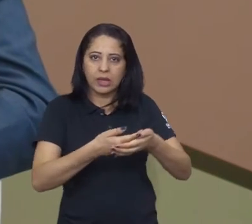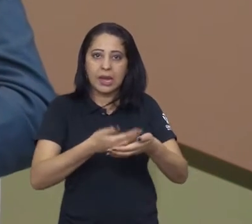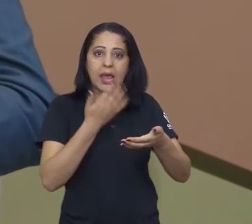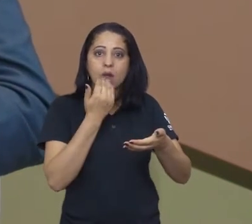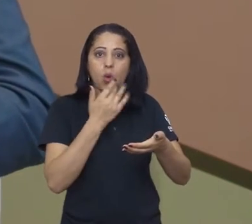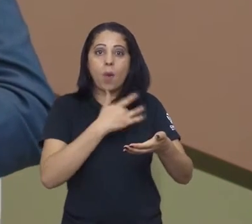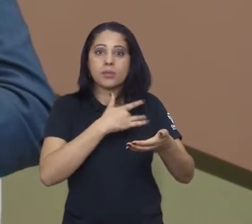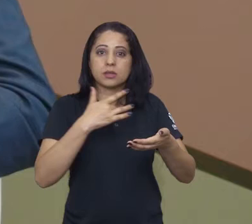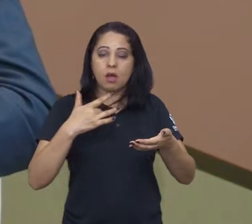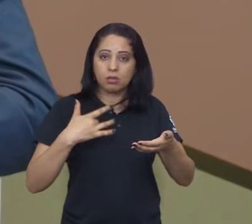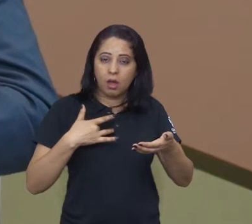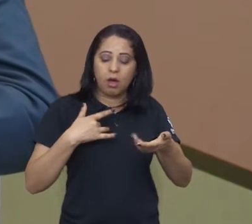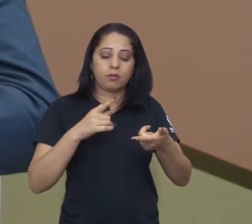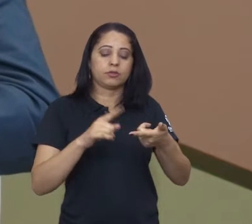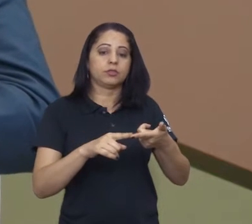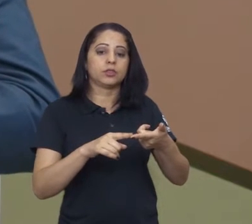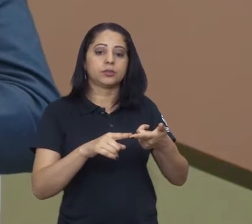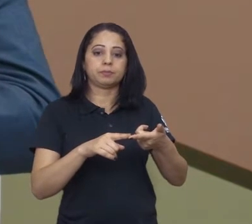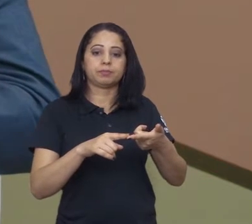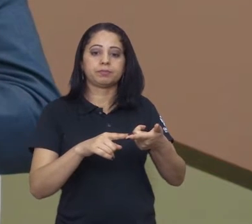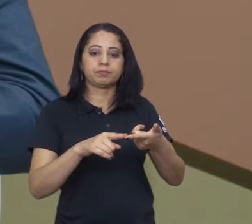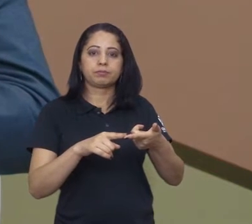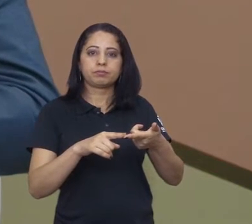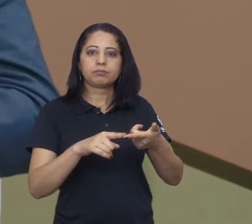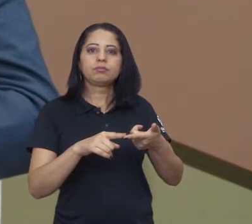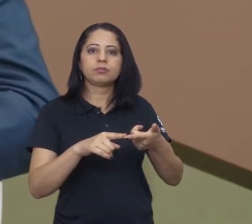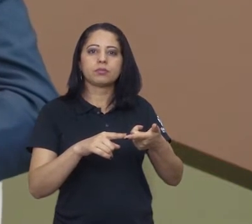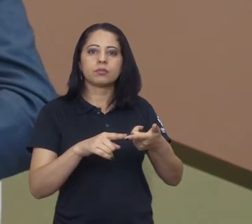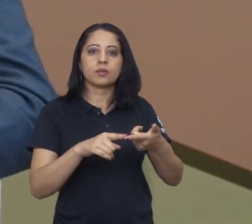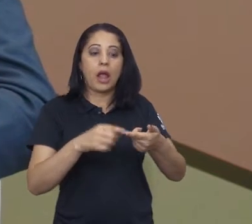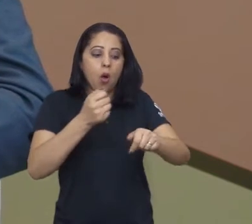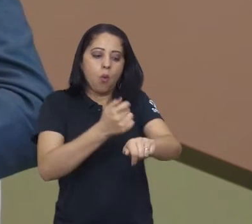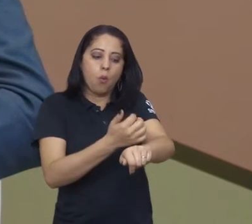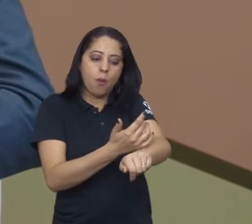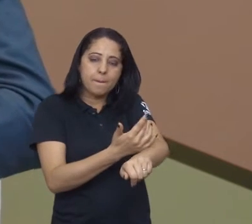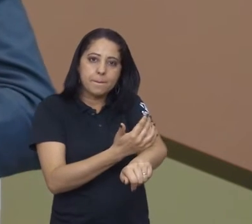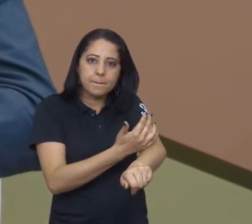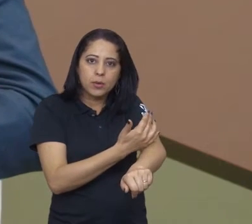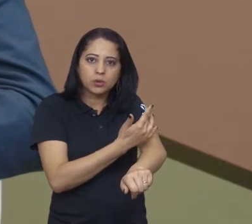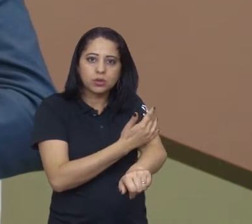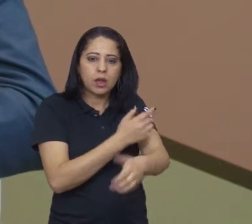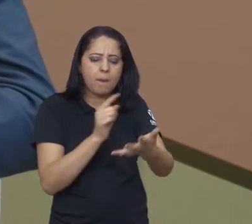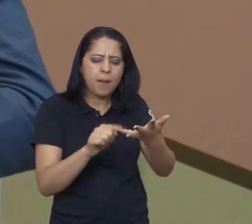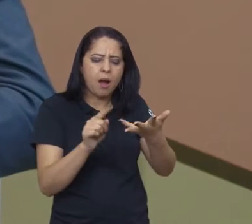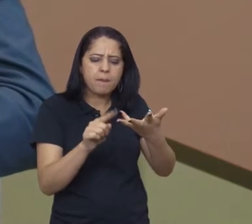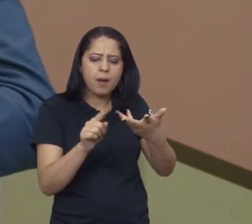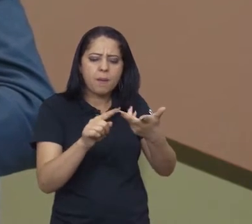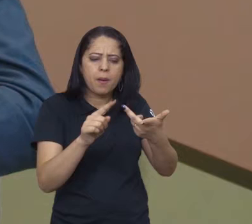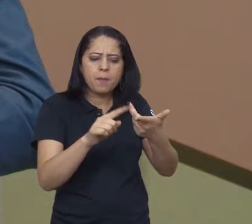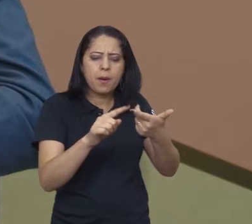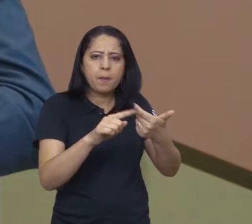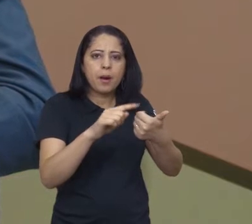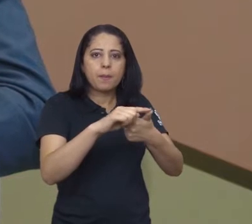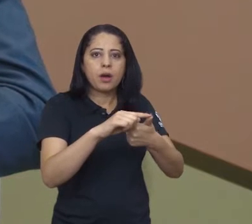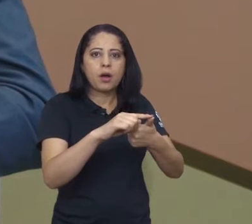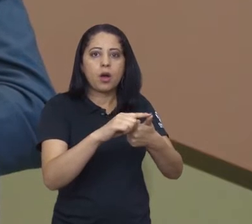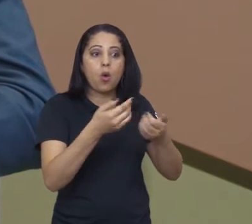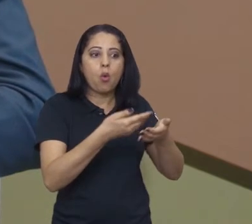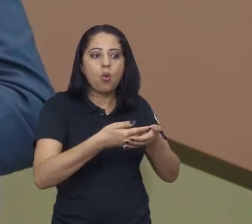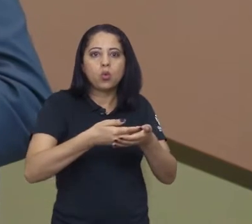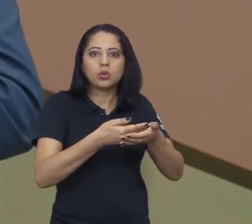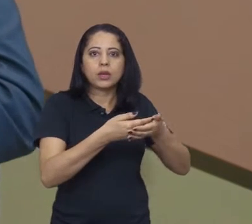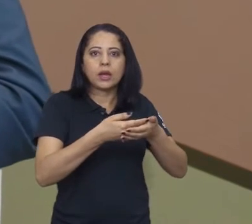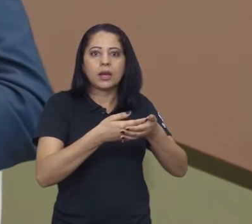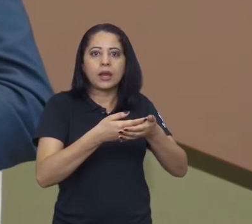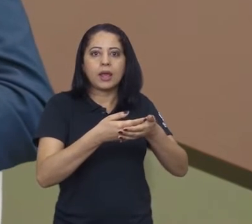saudáveis escolhas saudáveis né Eh trabalhando bem o emocional toda essa parte ela já vai construindo isso